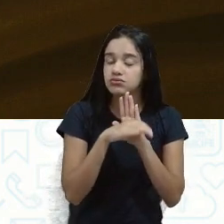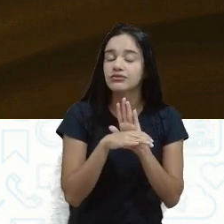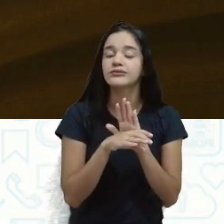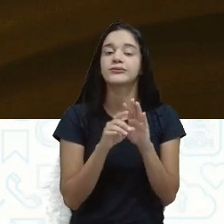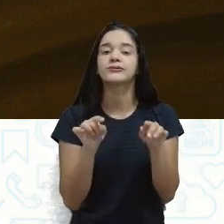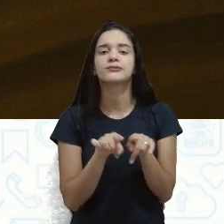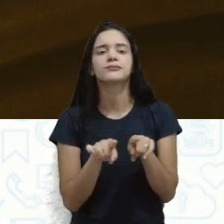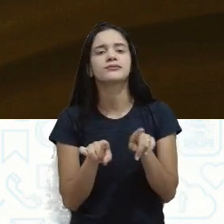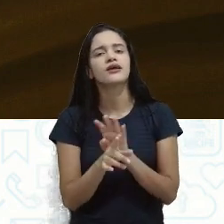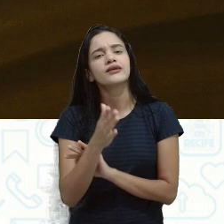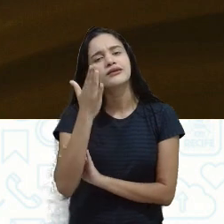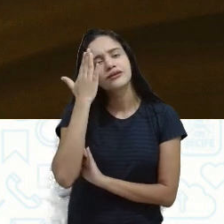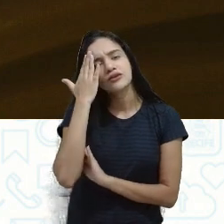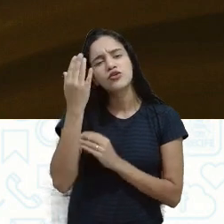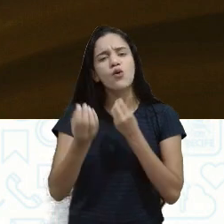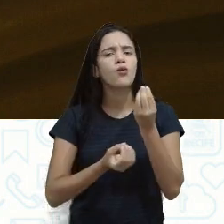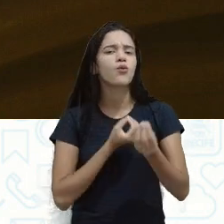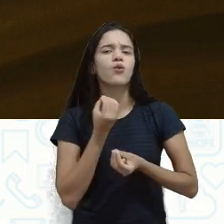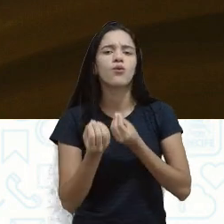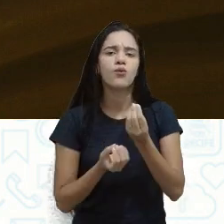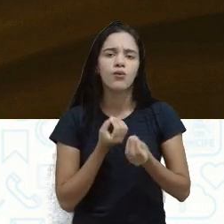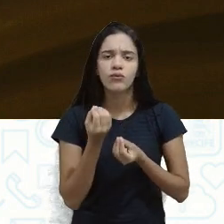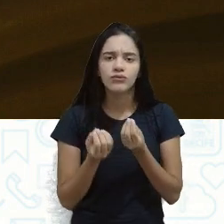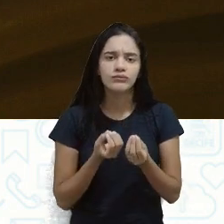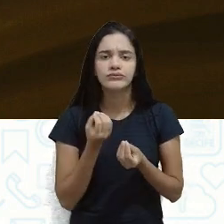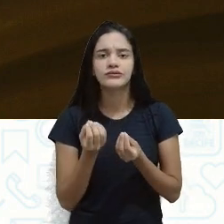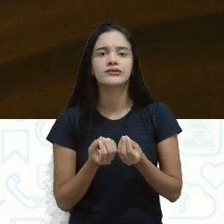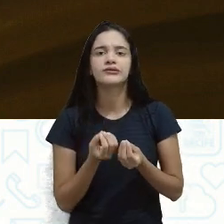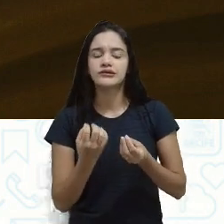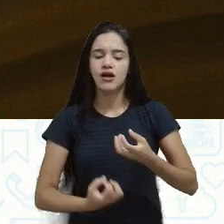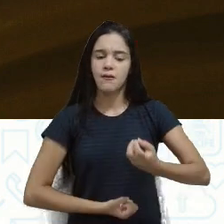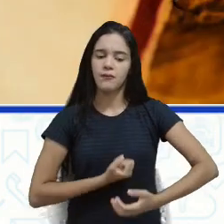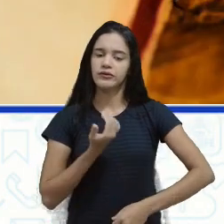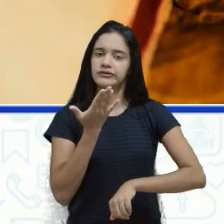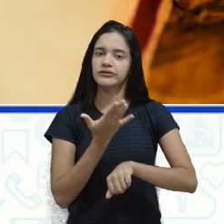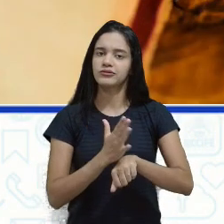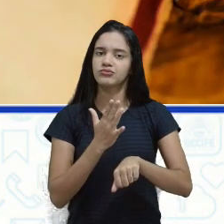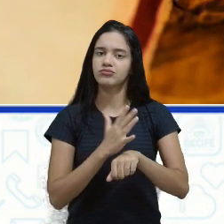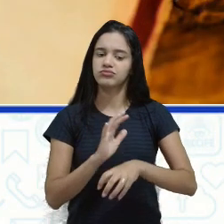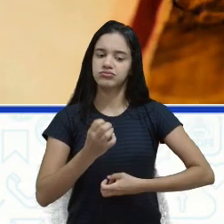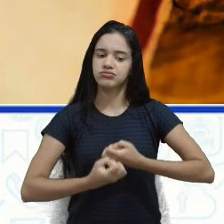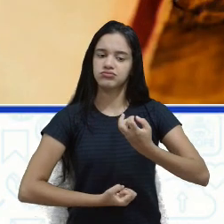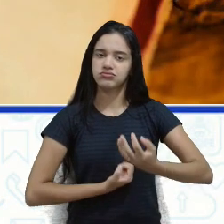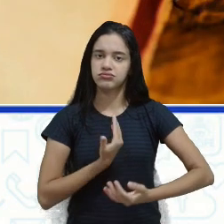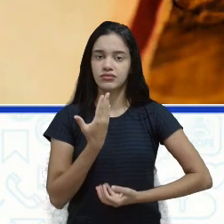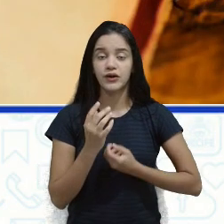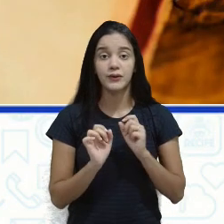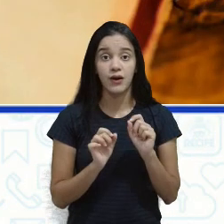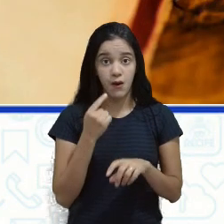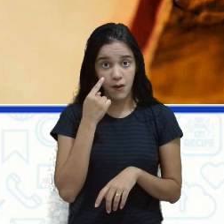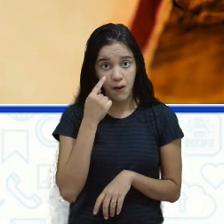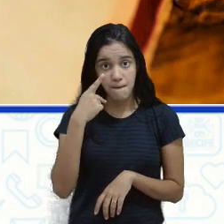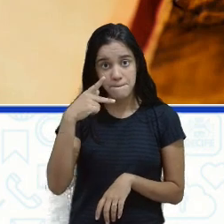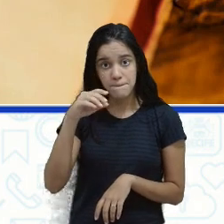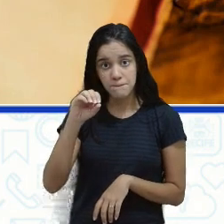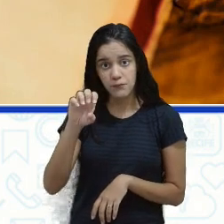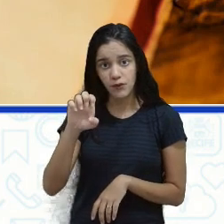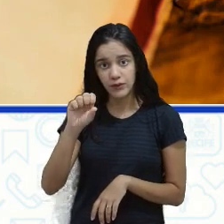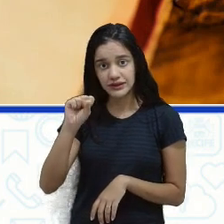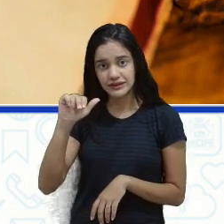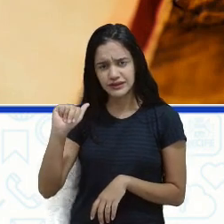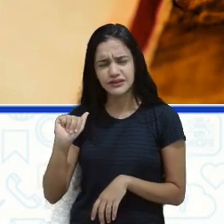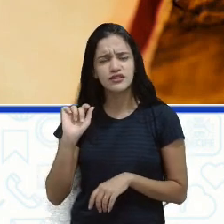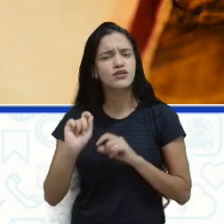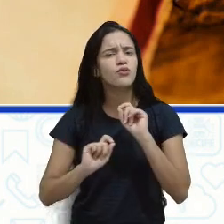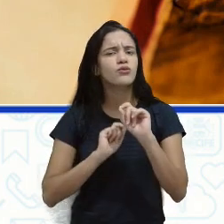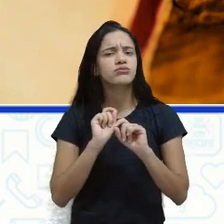e entender como é que se faz poesia. Então, o que é poesia? A